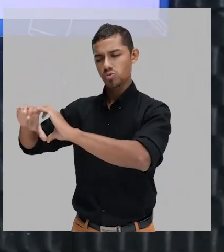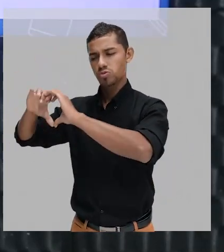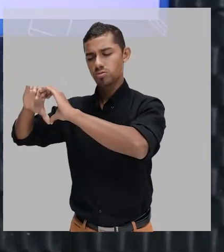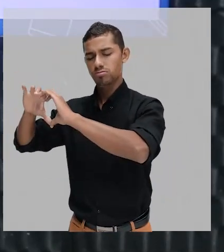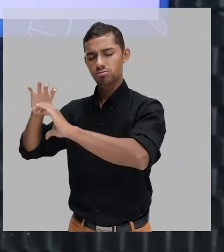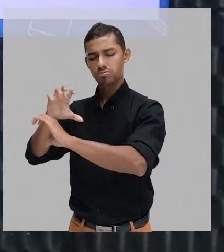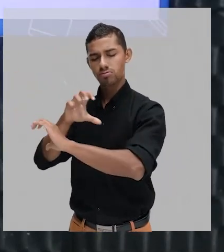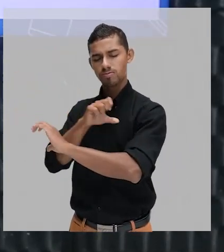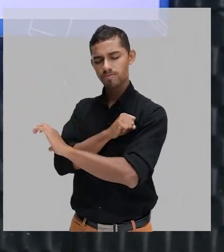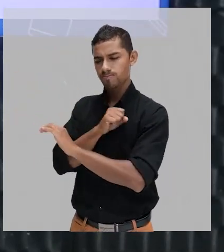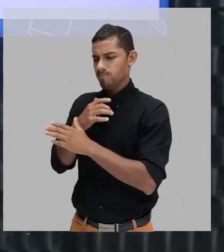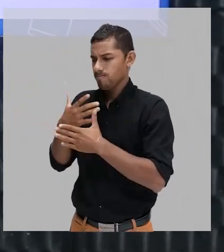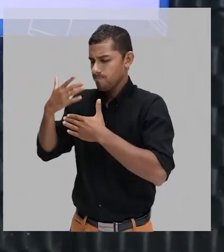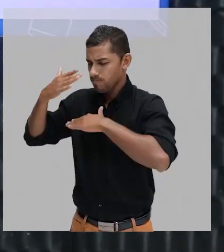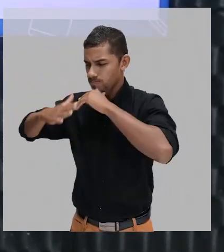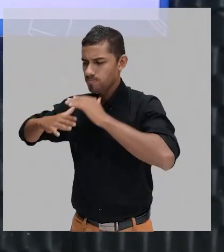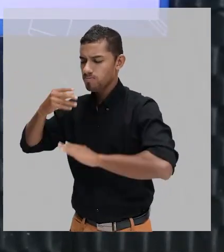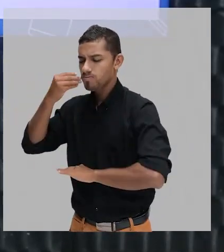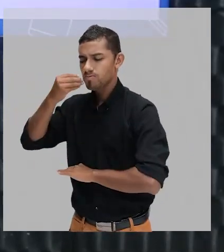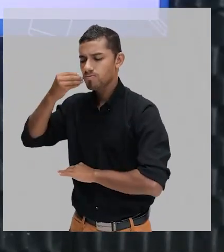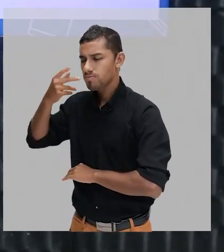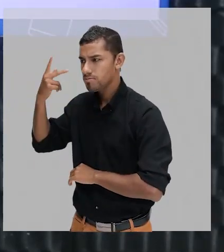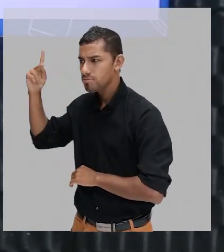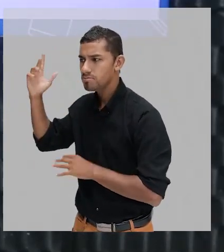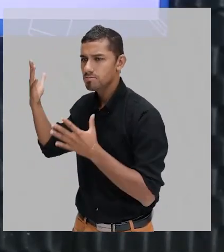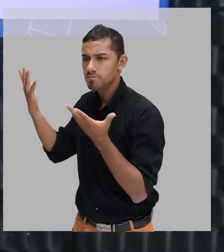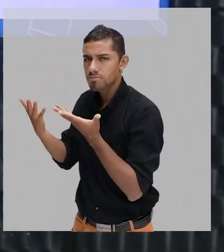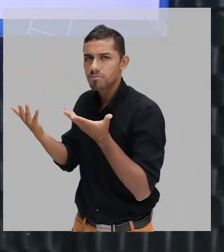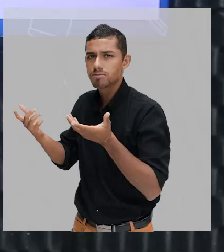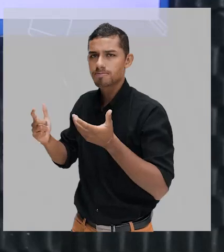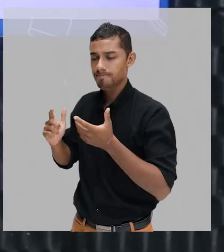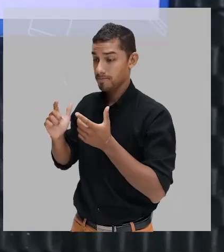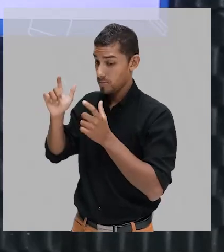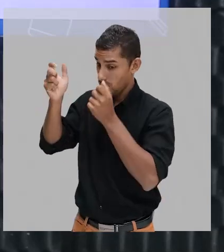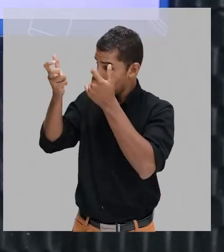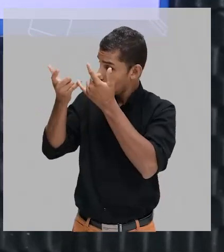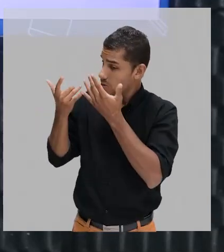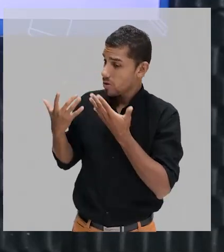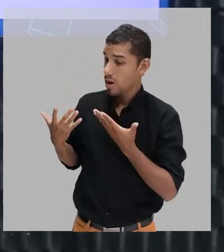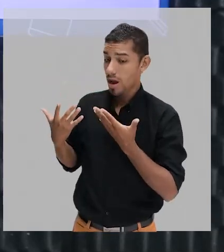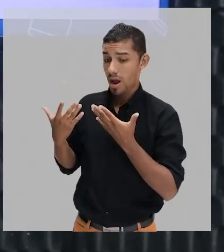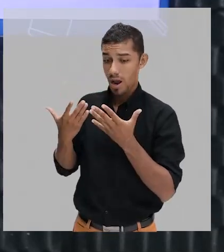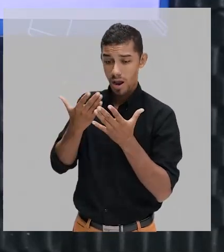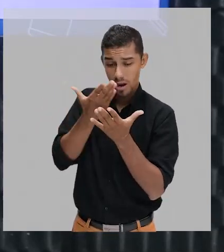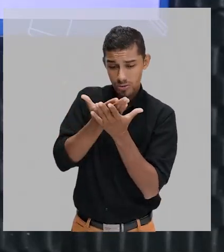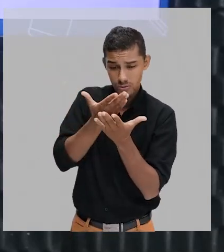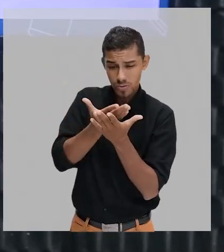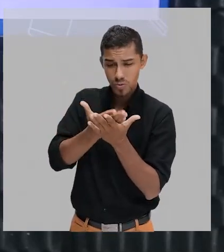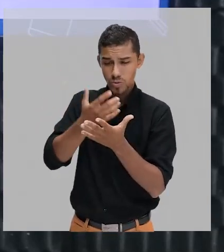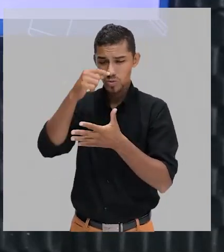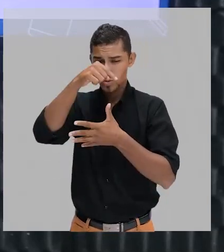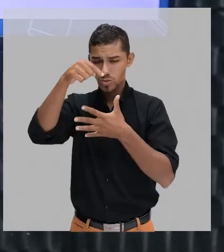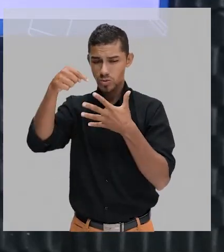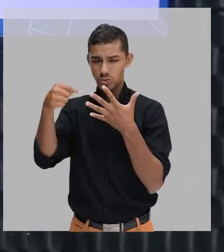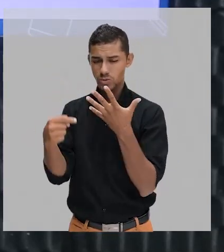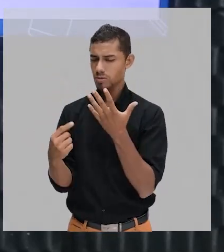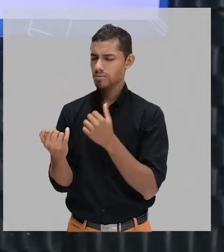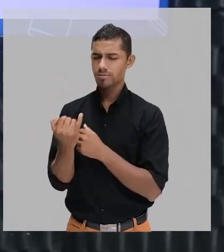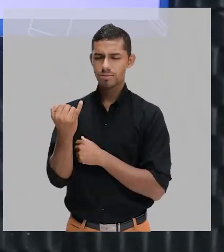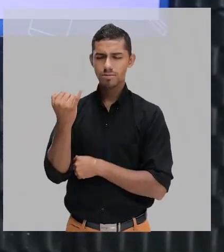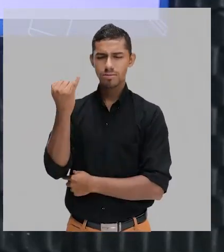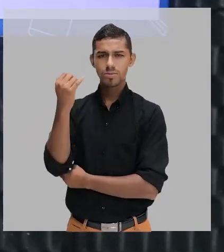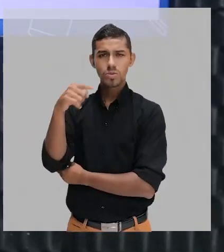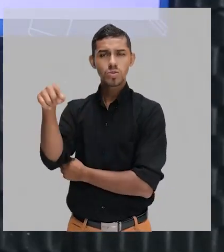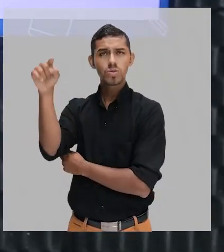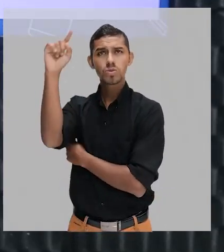dá para deixar de dizer que é uma coisa que mexe pessoalmente comigo. Então eu dividi a aula dos elementos mais essenciais da linguagem teatral para a gente